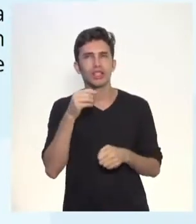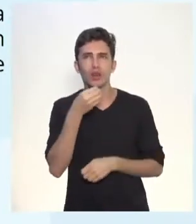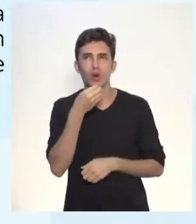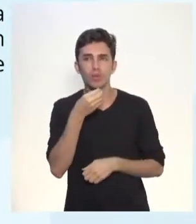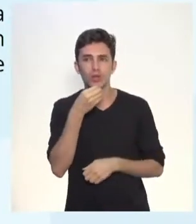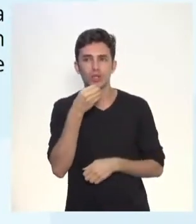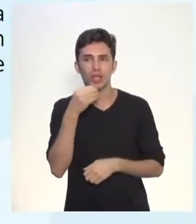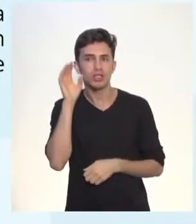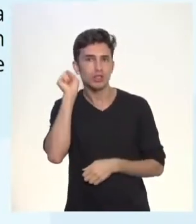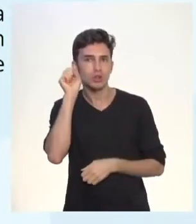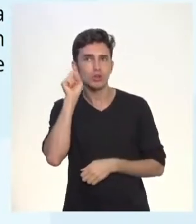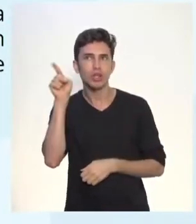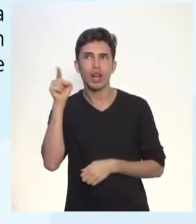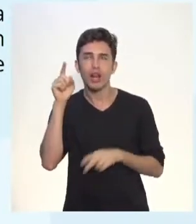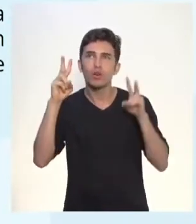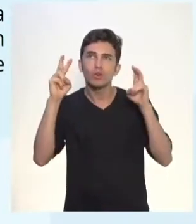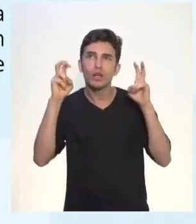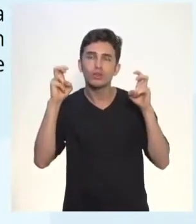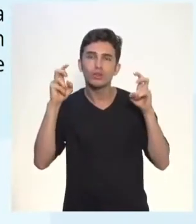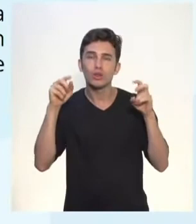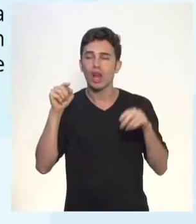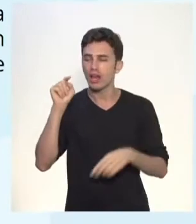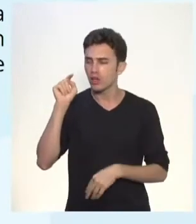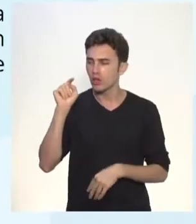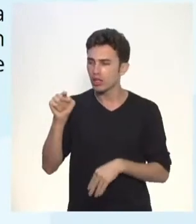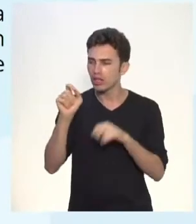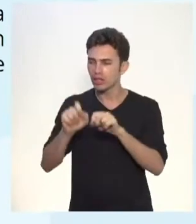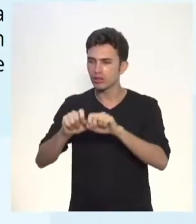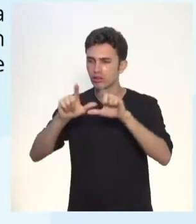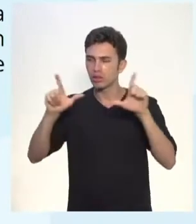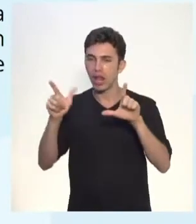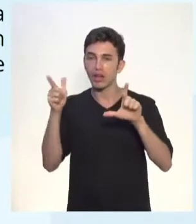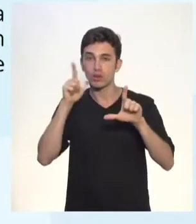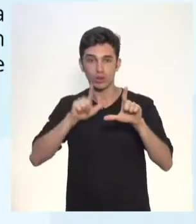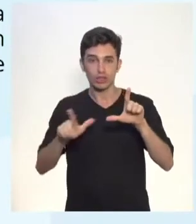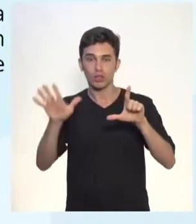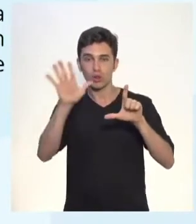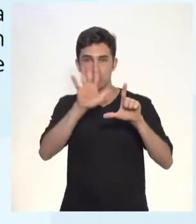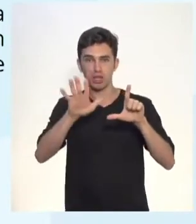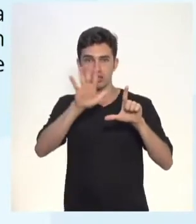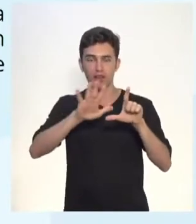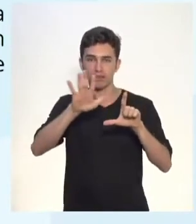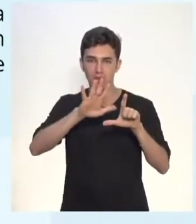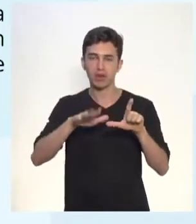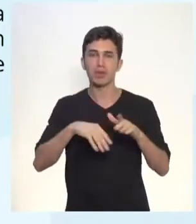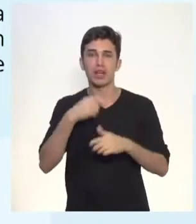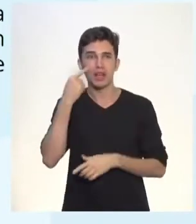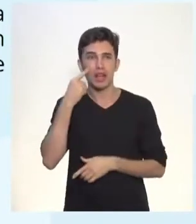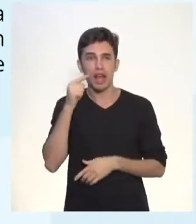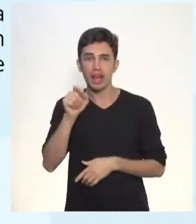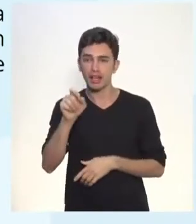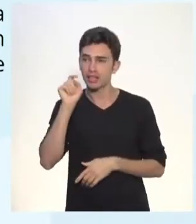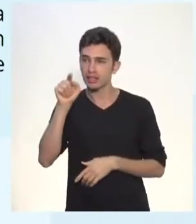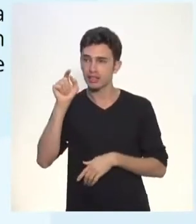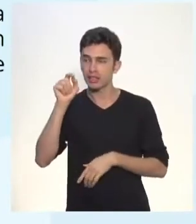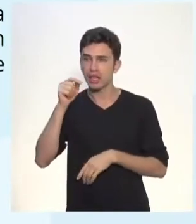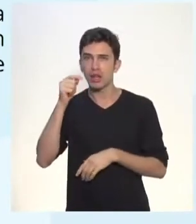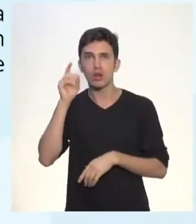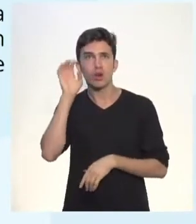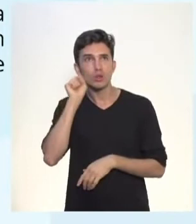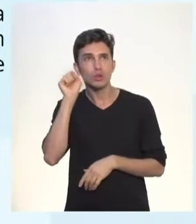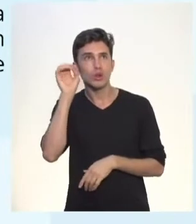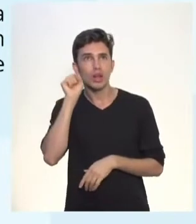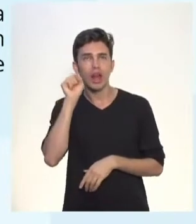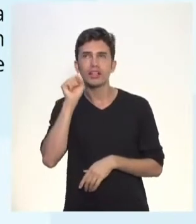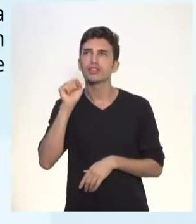interesse. Com apenas um clique, eu acesso uma plataforma digital. Além de poder escutar o conteúdo quantas vezes